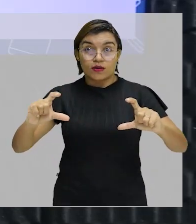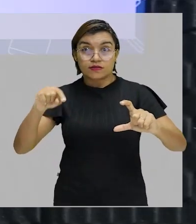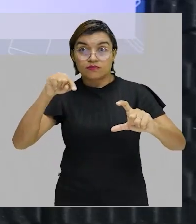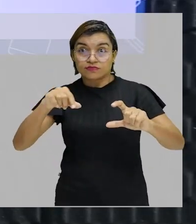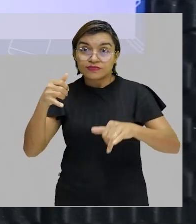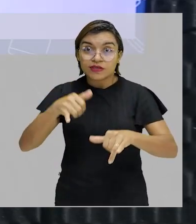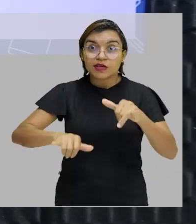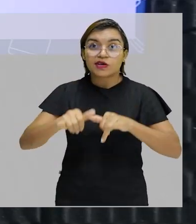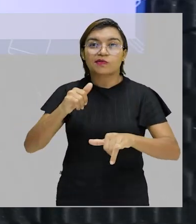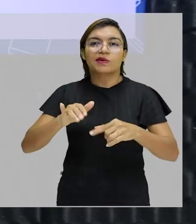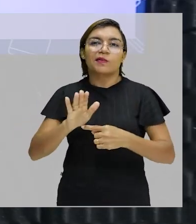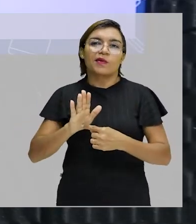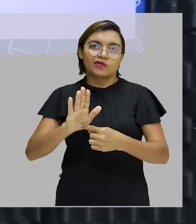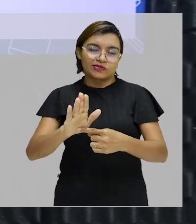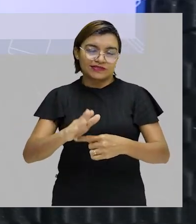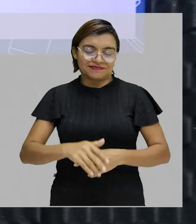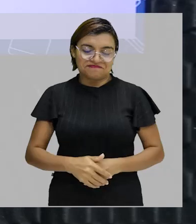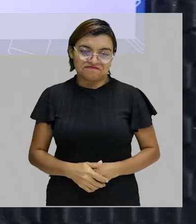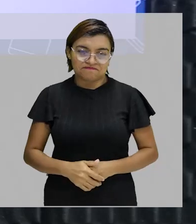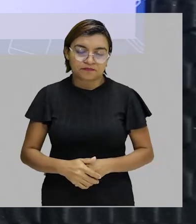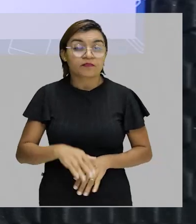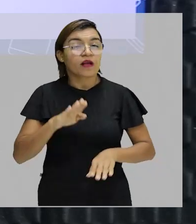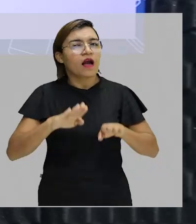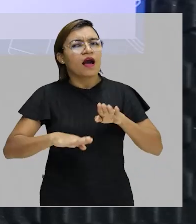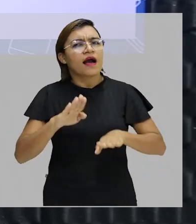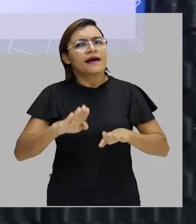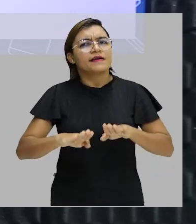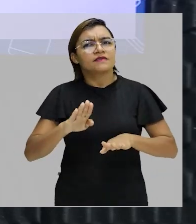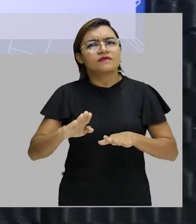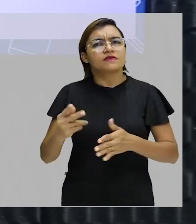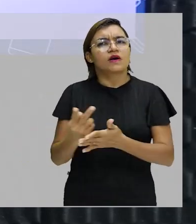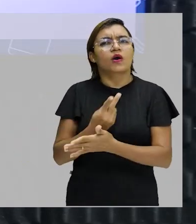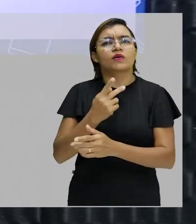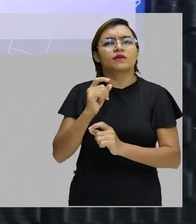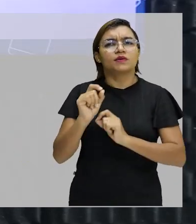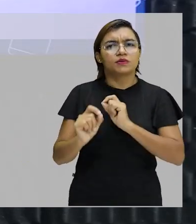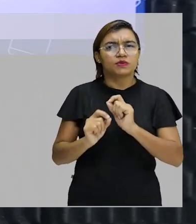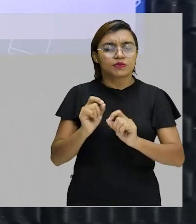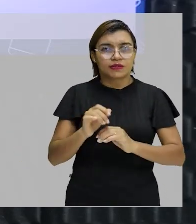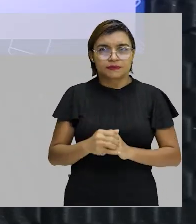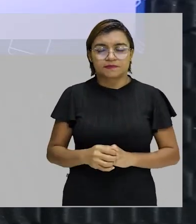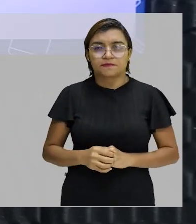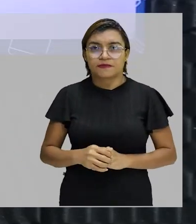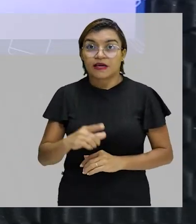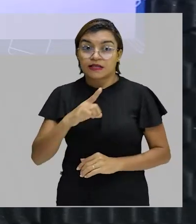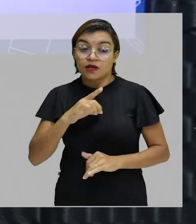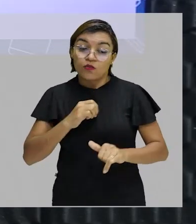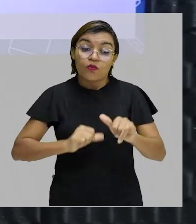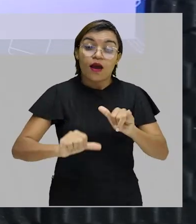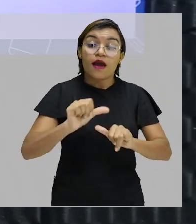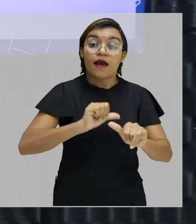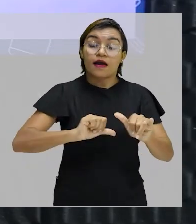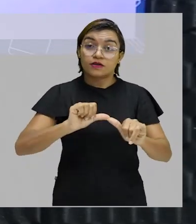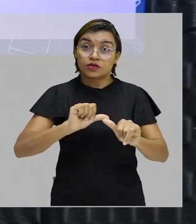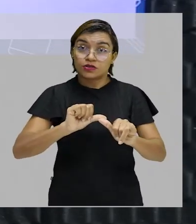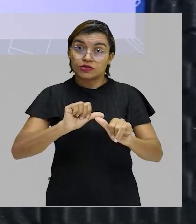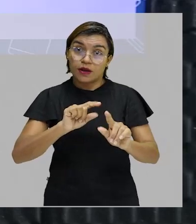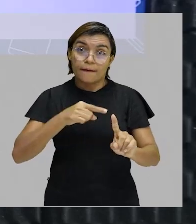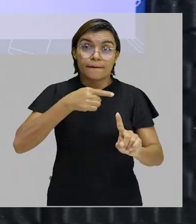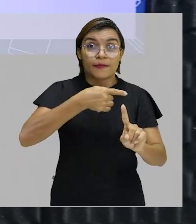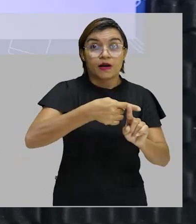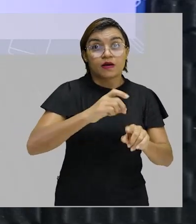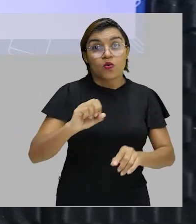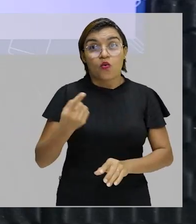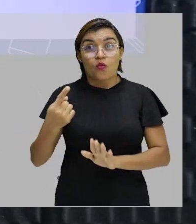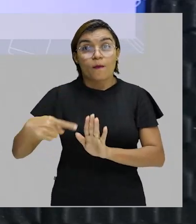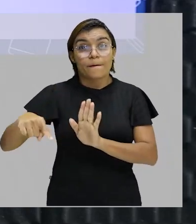Show? Então, o que acontece? Às vezes, você vai colocar um reagente a mais ou a menos. Então, você